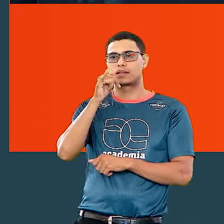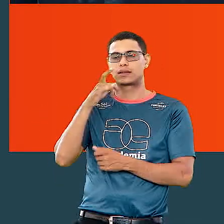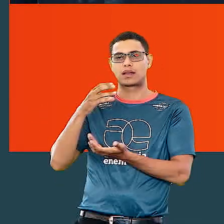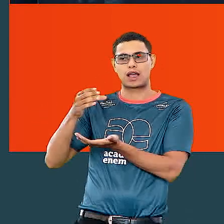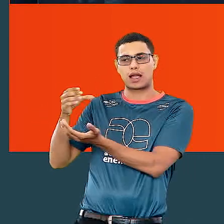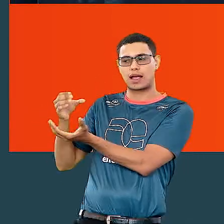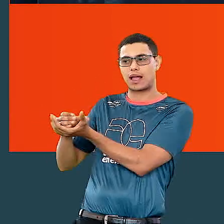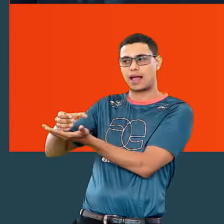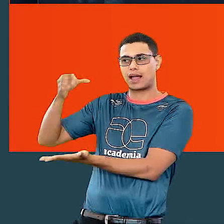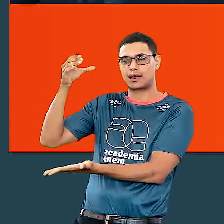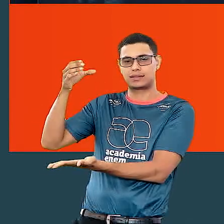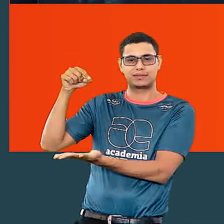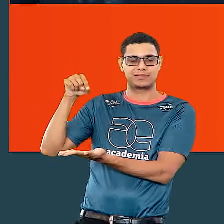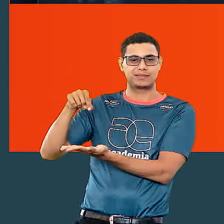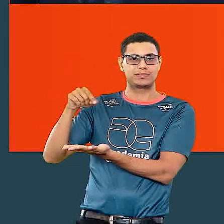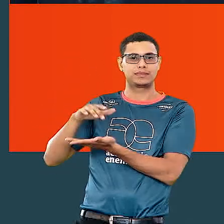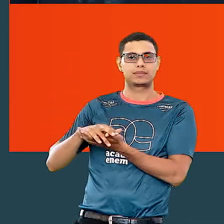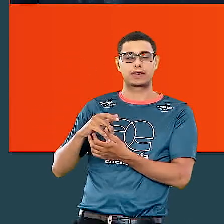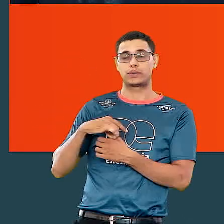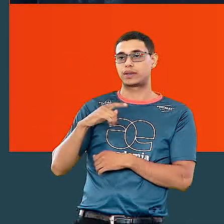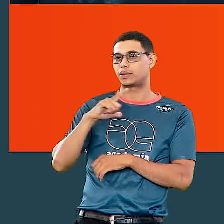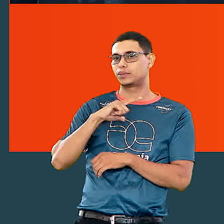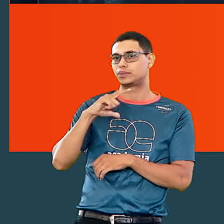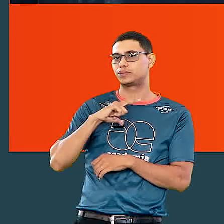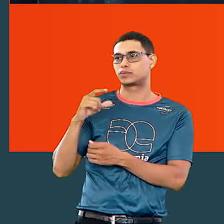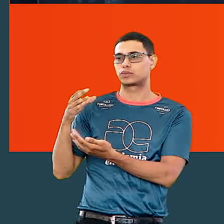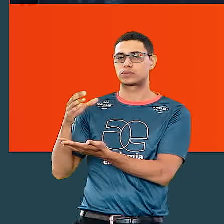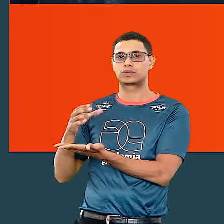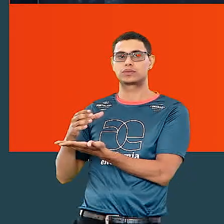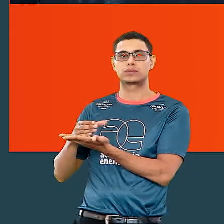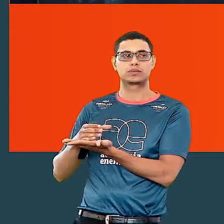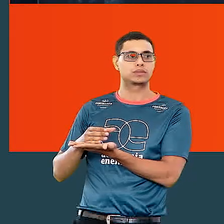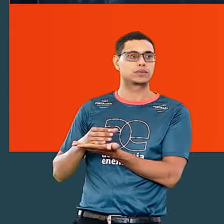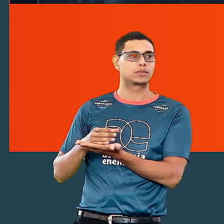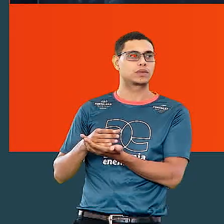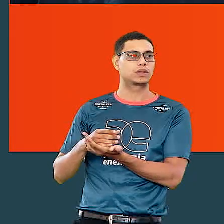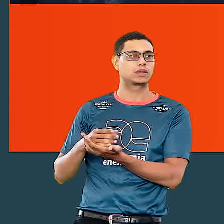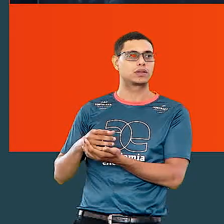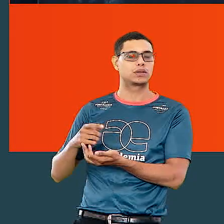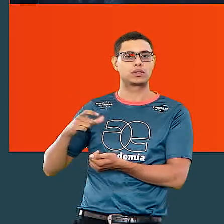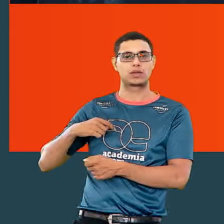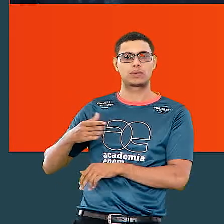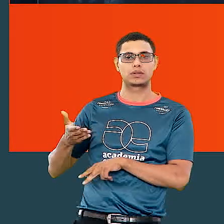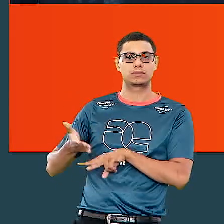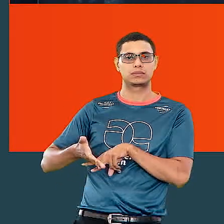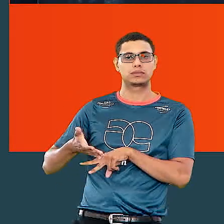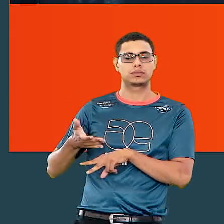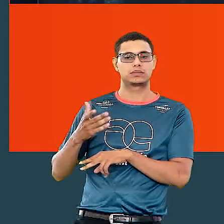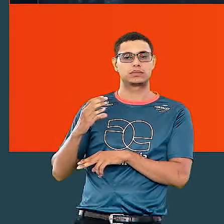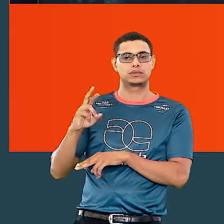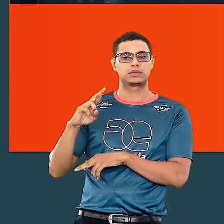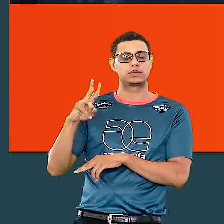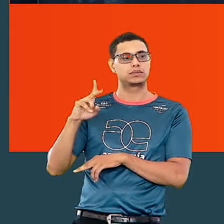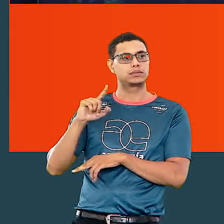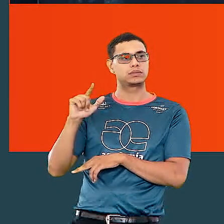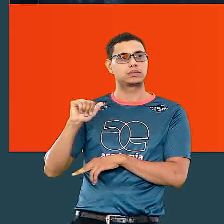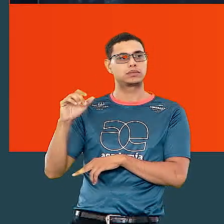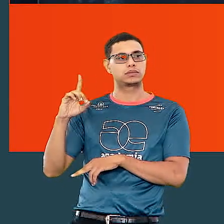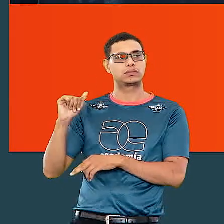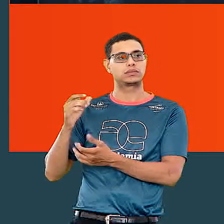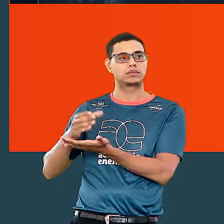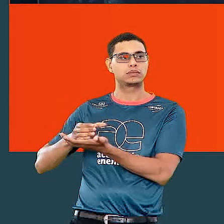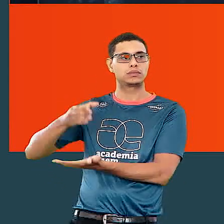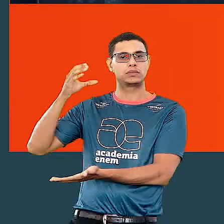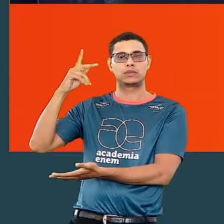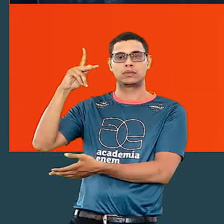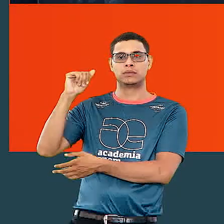sei se vocês sabem, né? Mas assim, eu tenho uma cruzada aberta contra uma garrafa, que é a famosa garrafa da